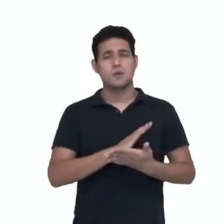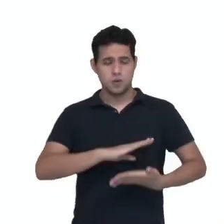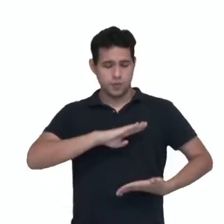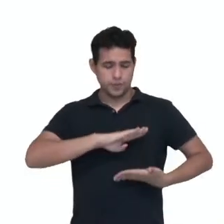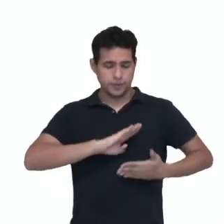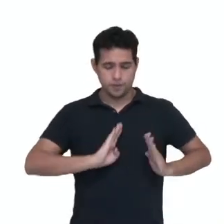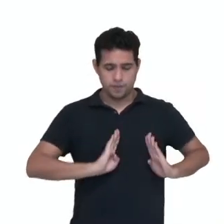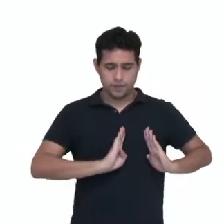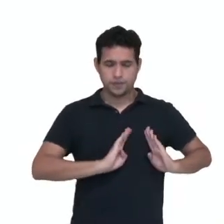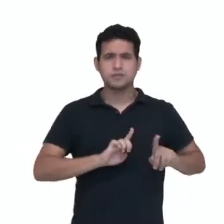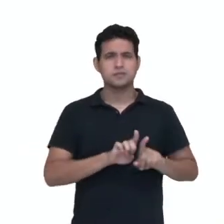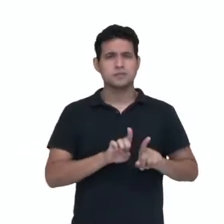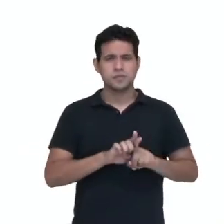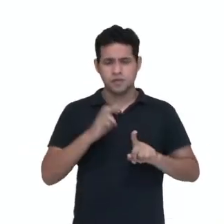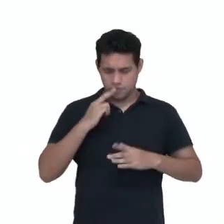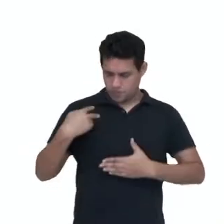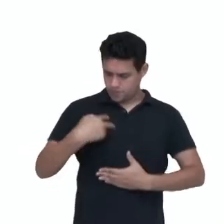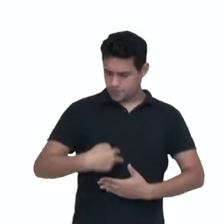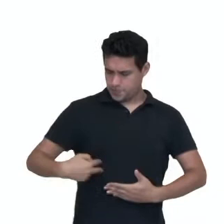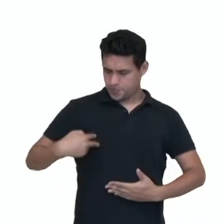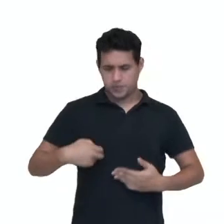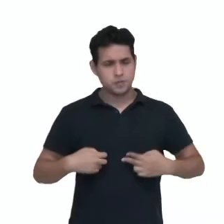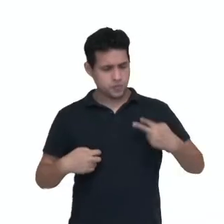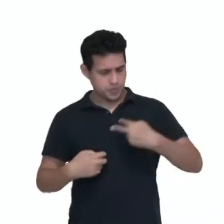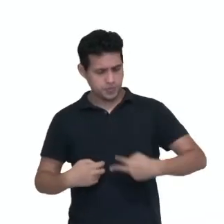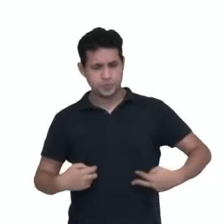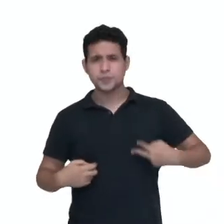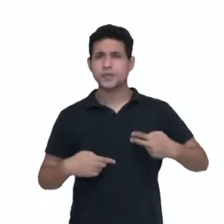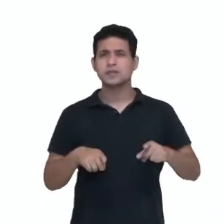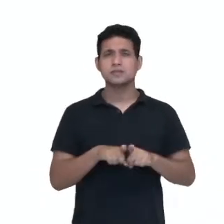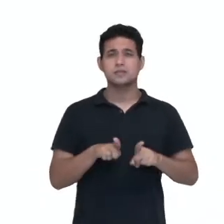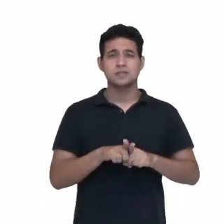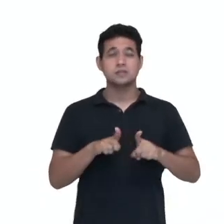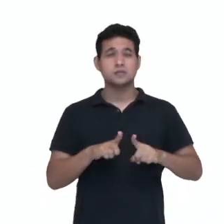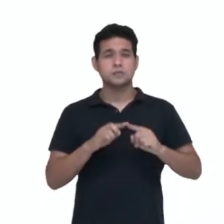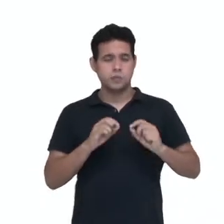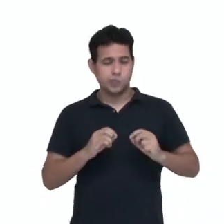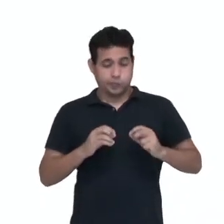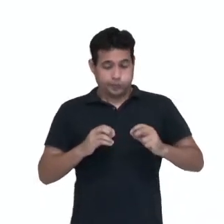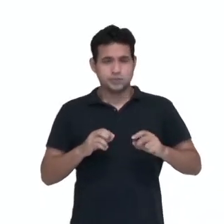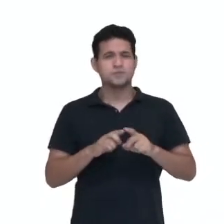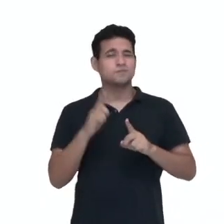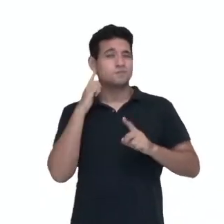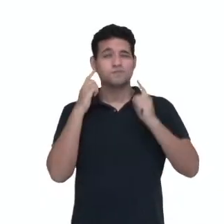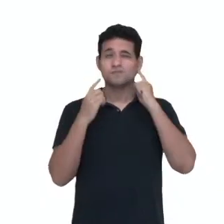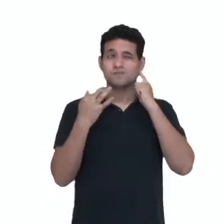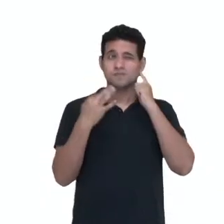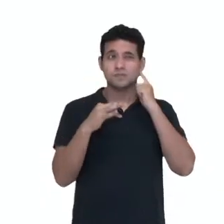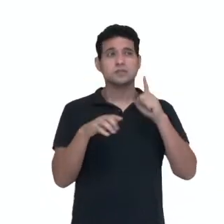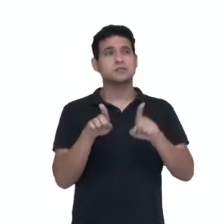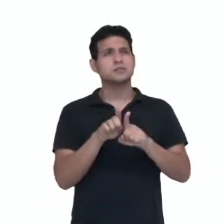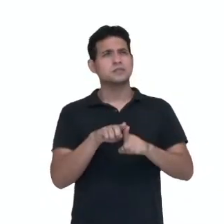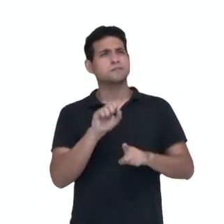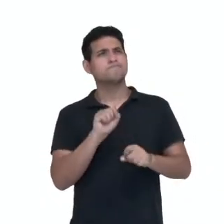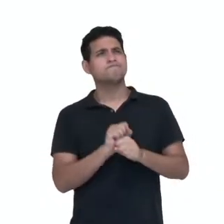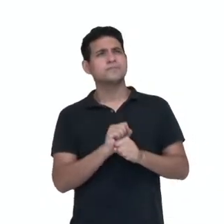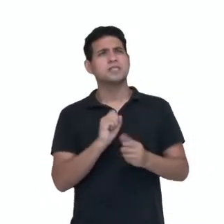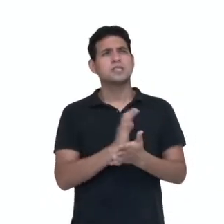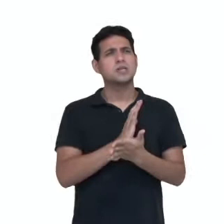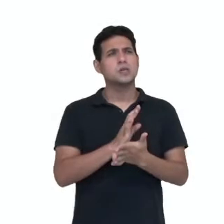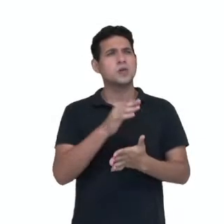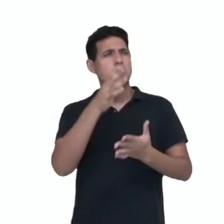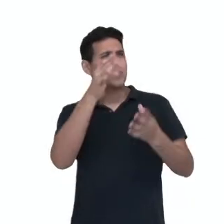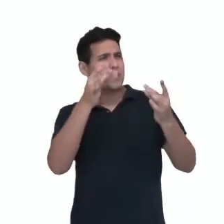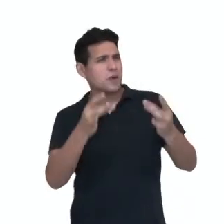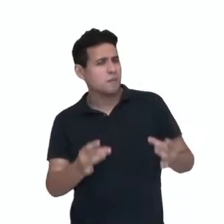em el tamanho ou la forma, pezón hundido, piel de la zona roja o hinchada, hundimiento en